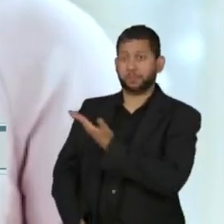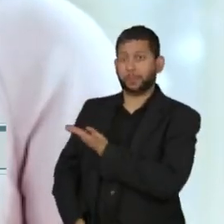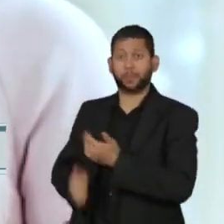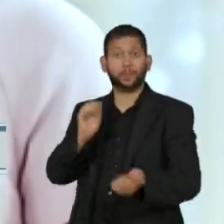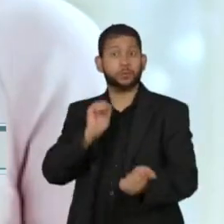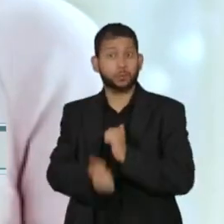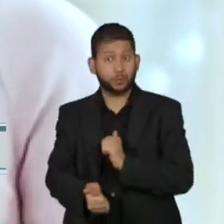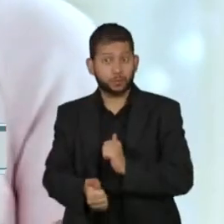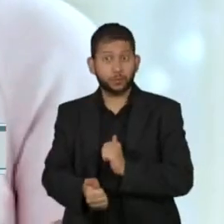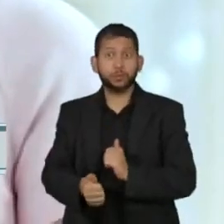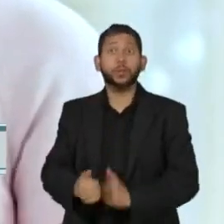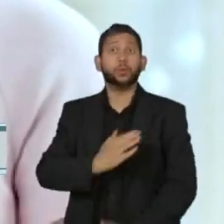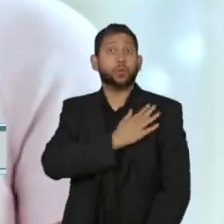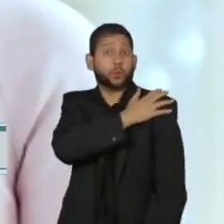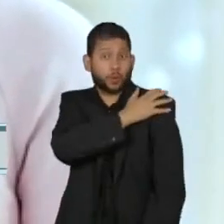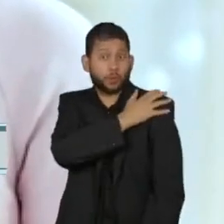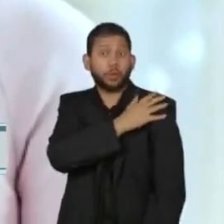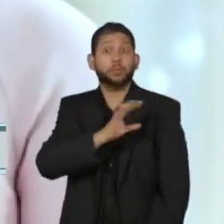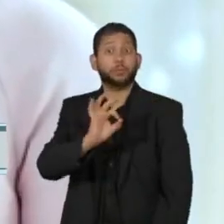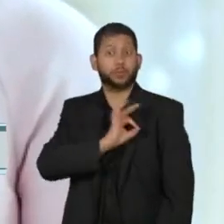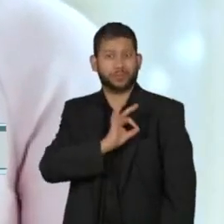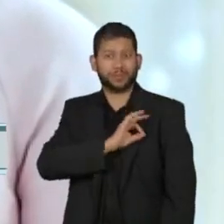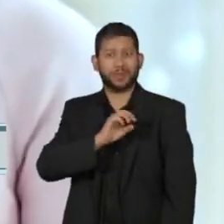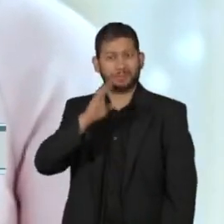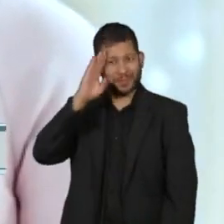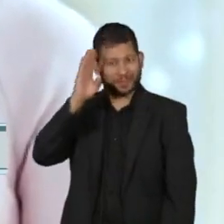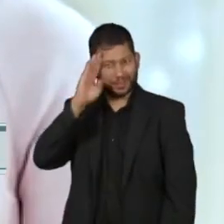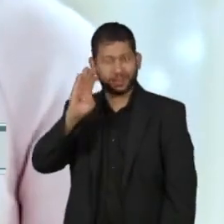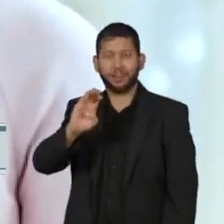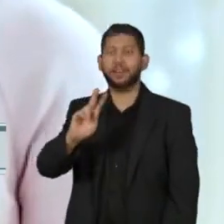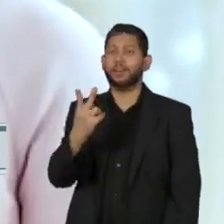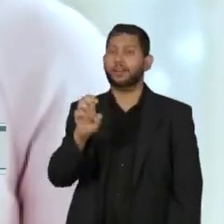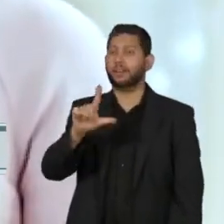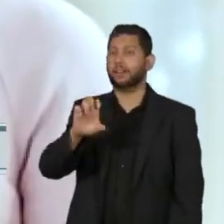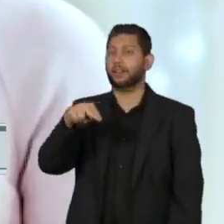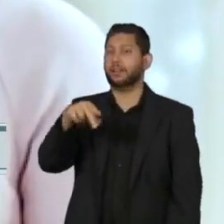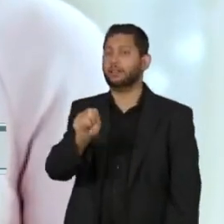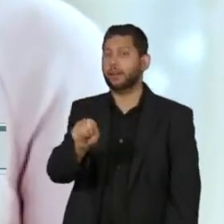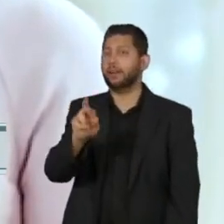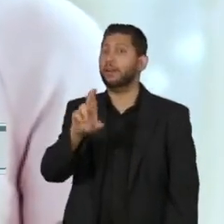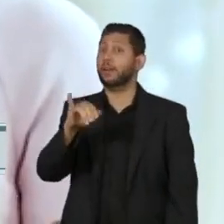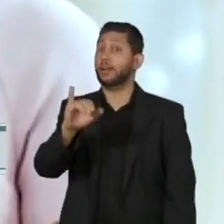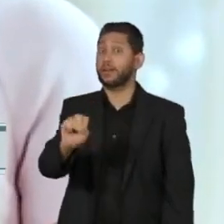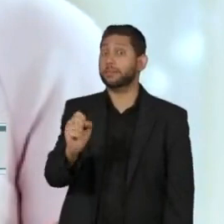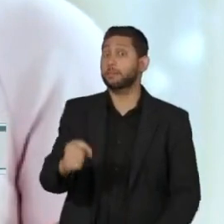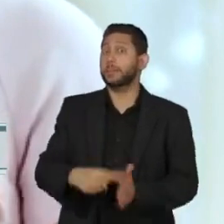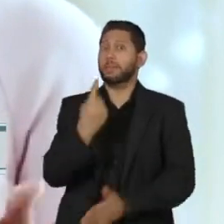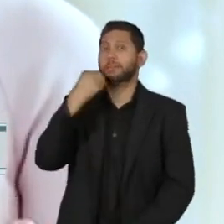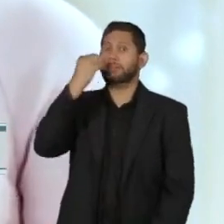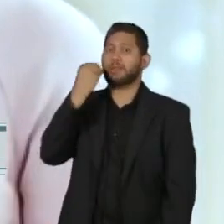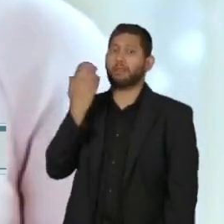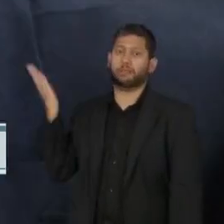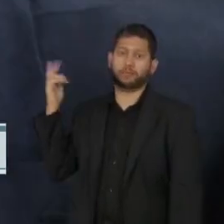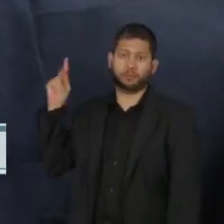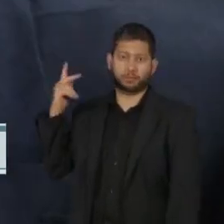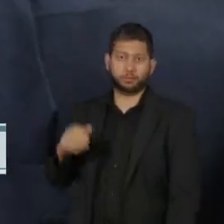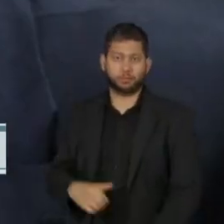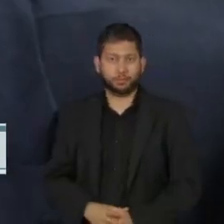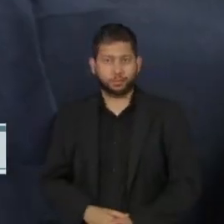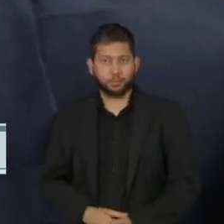assumirá coronel da Polícia Militar Helena Reis será a primeira experiência na gestão pública da pasta